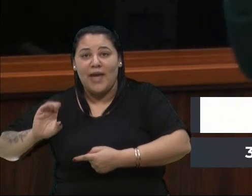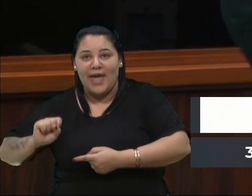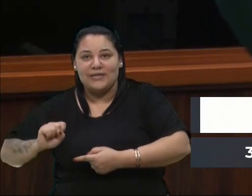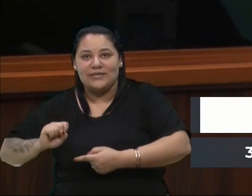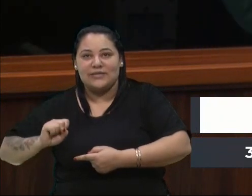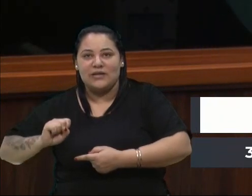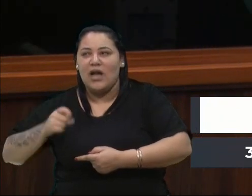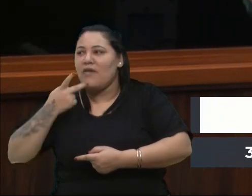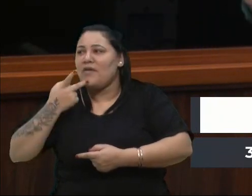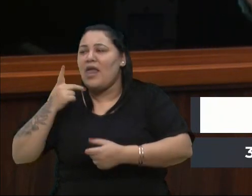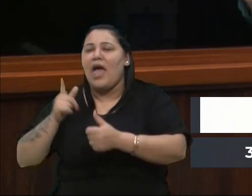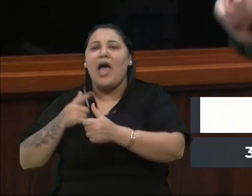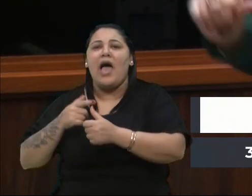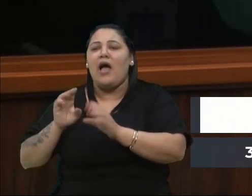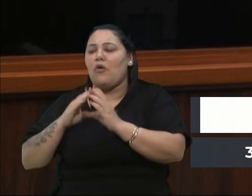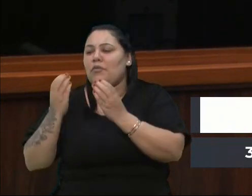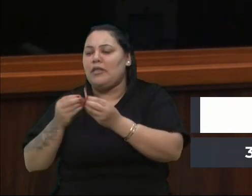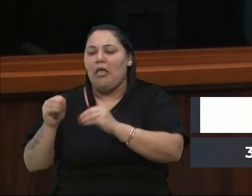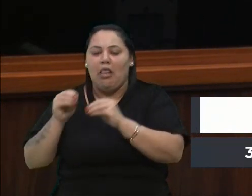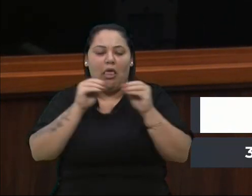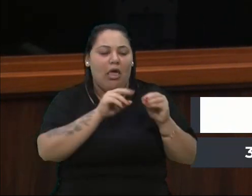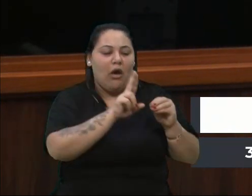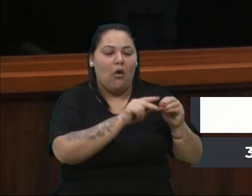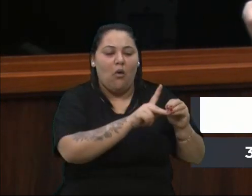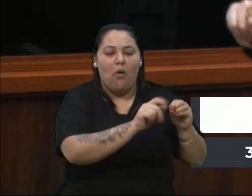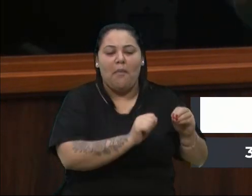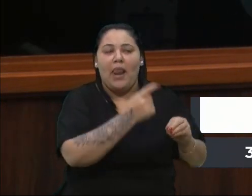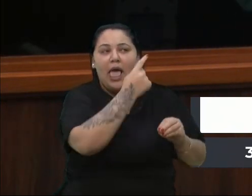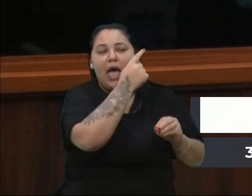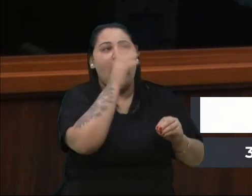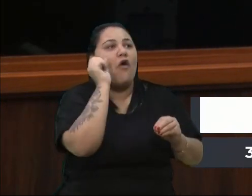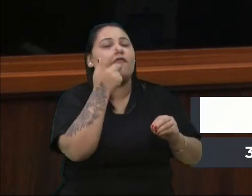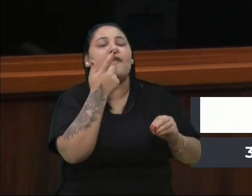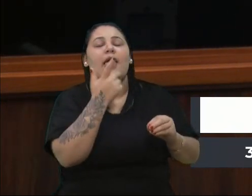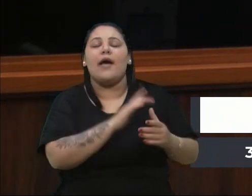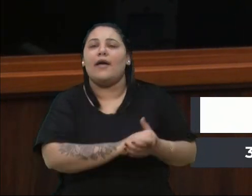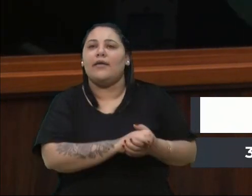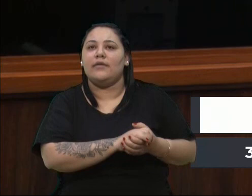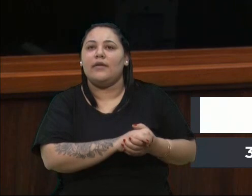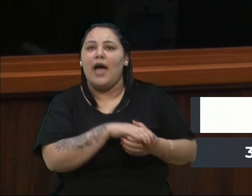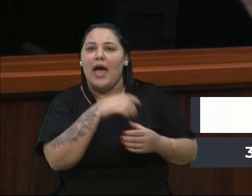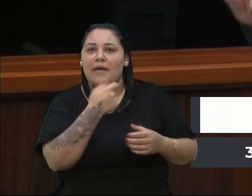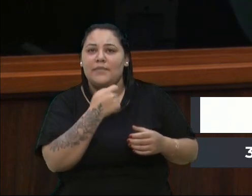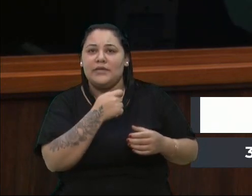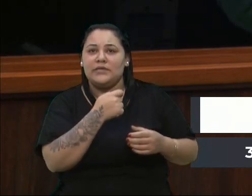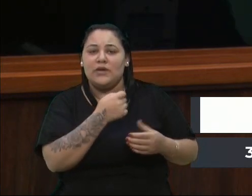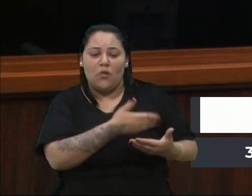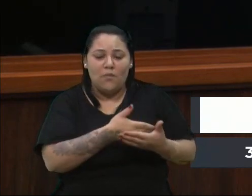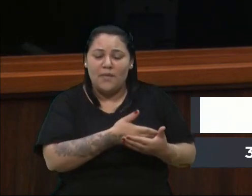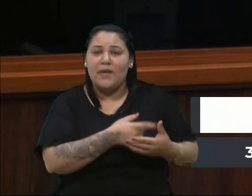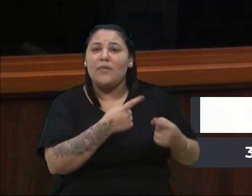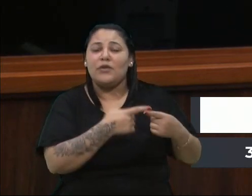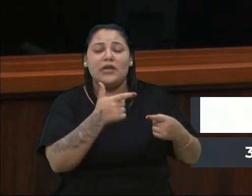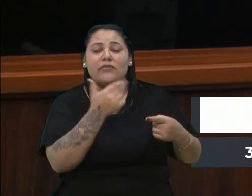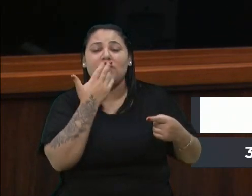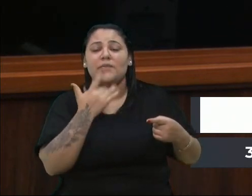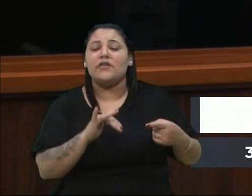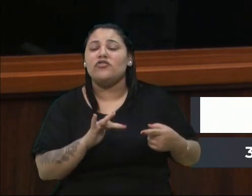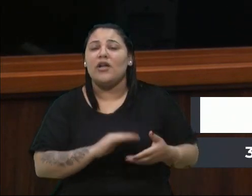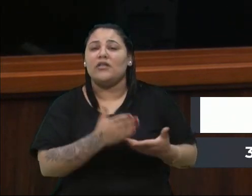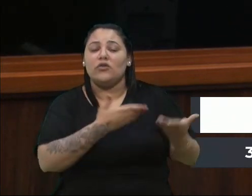a comunidade vem para a UPA, lá no Campos da Serra. Vão ter que se virar e com o bebê vomitando porque não tem pediatra